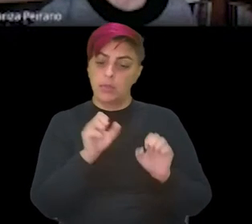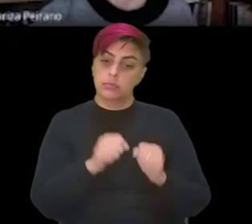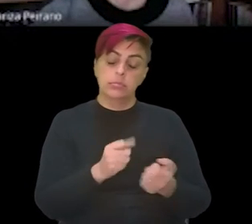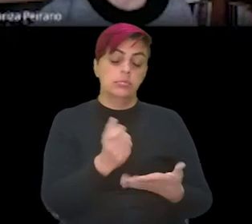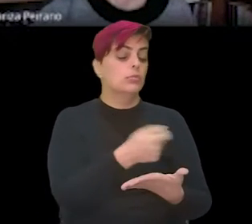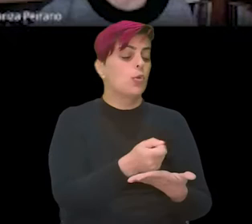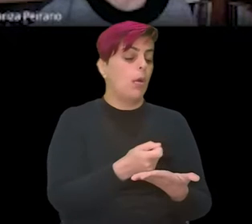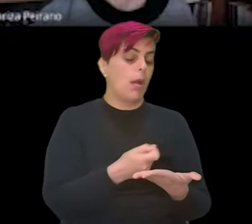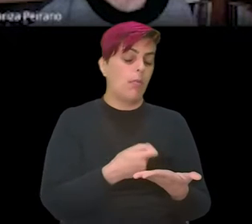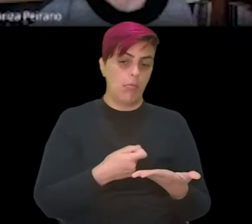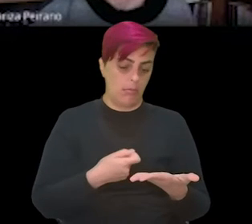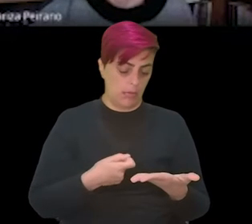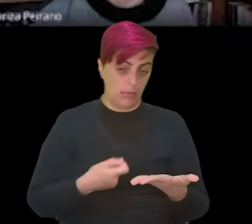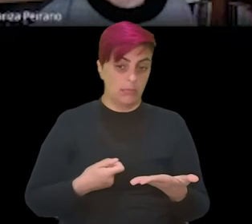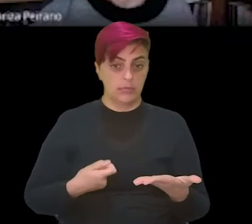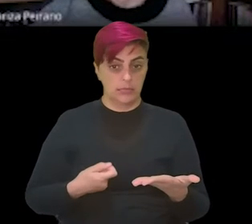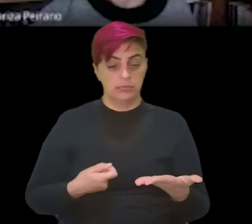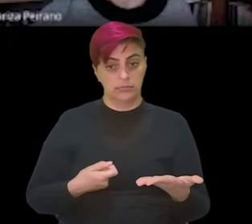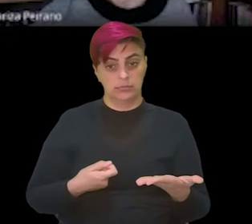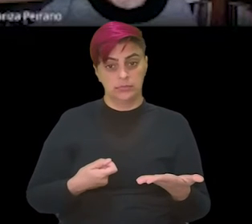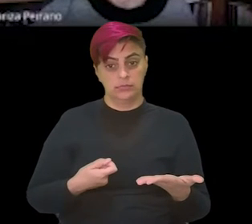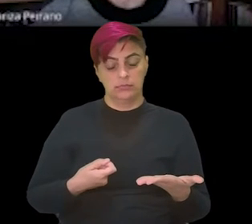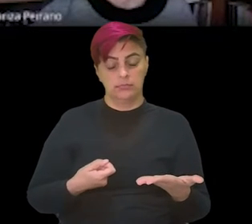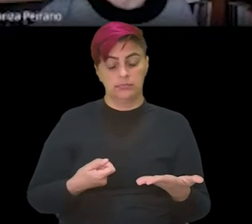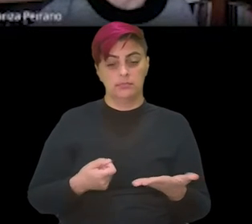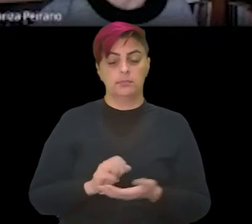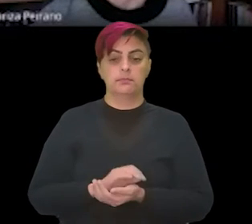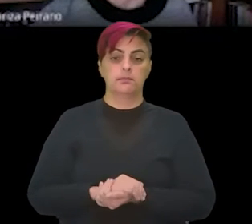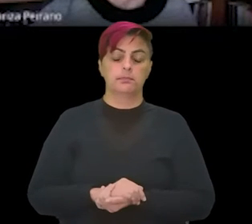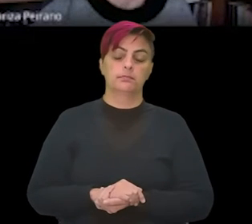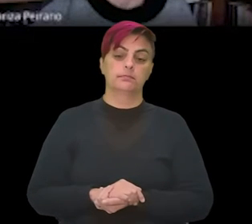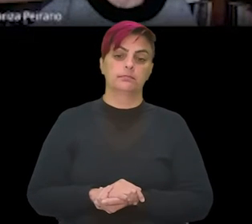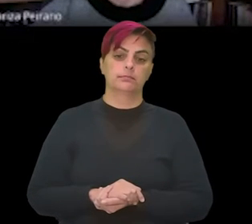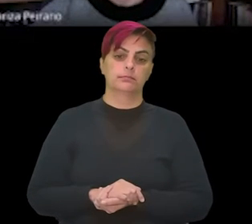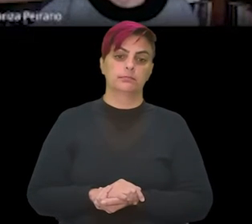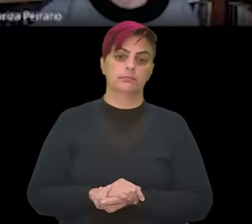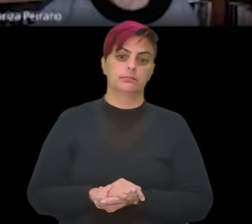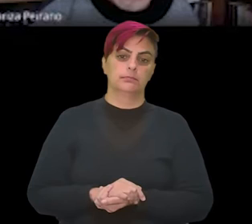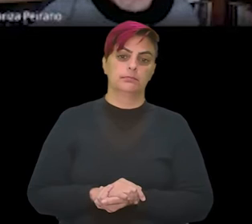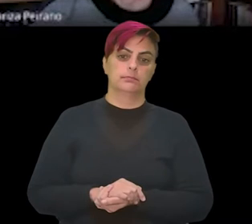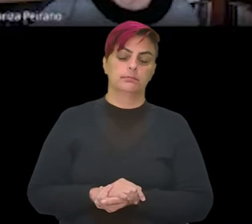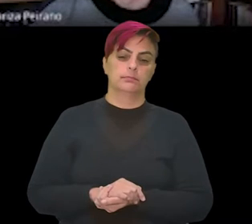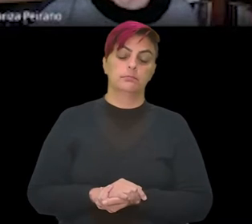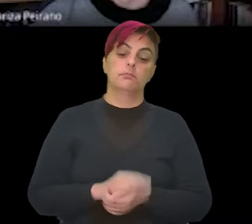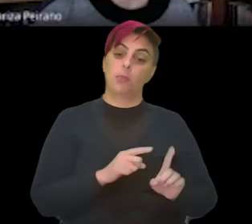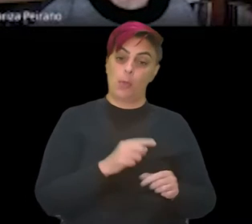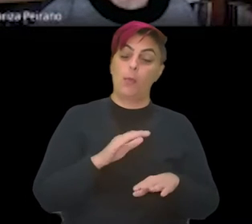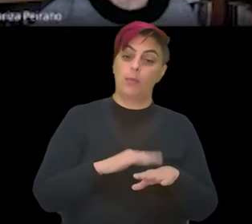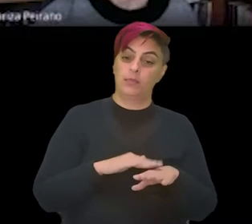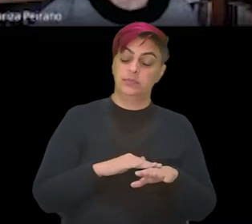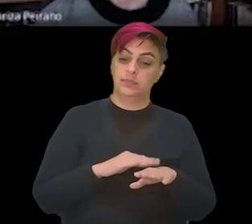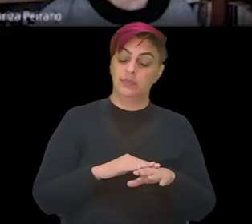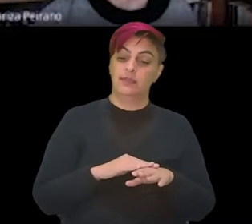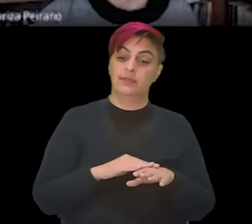das ideias, teorias nativas com o conhecimento acadêmico da época. E é o que Malinowski